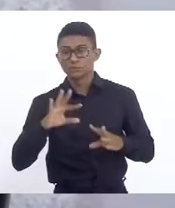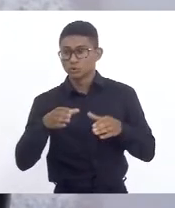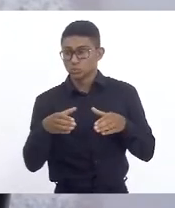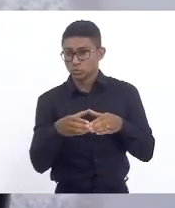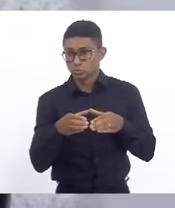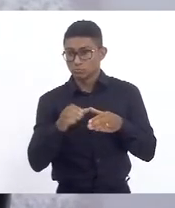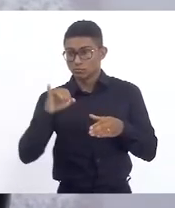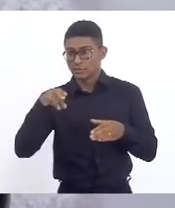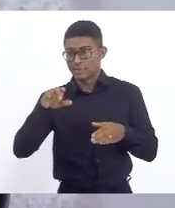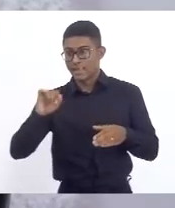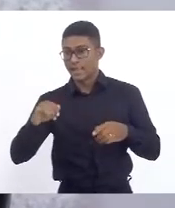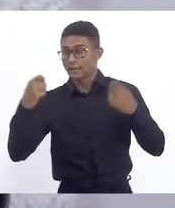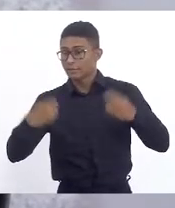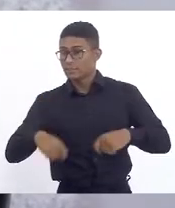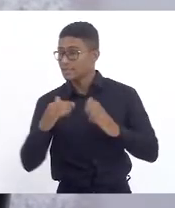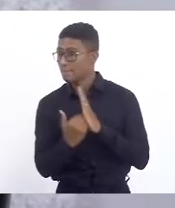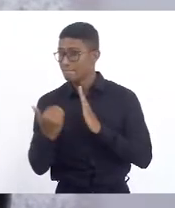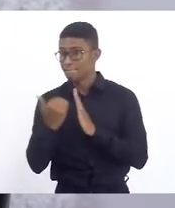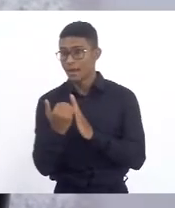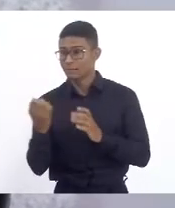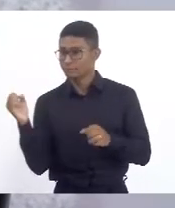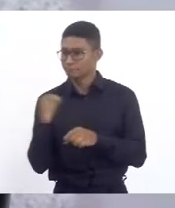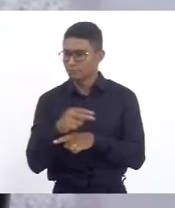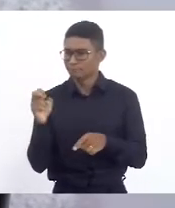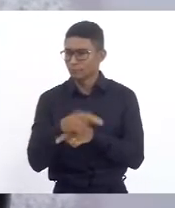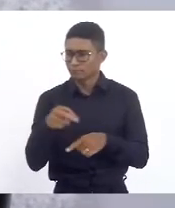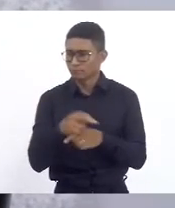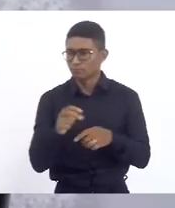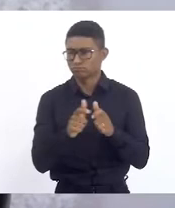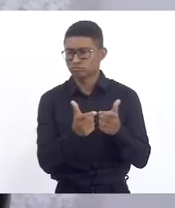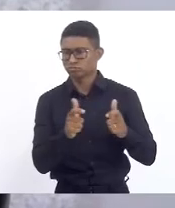capacitar, aumentar o seu corpo técnico, ter infraestrutura.